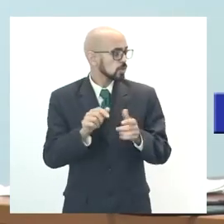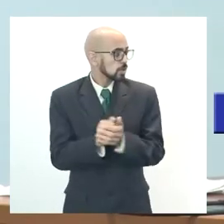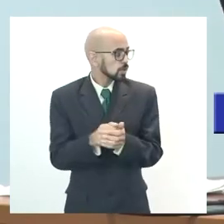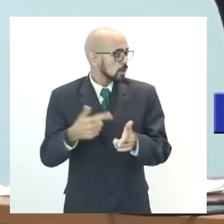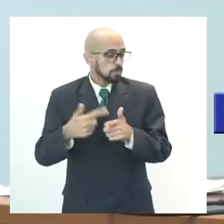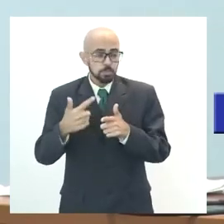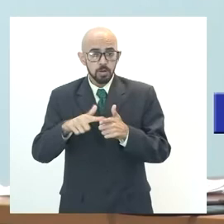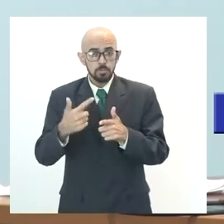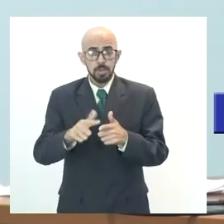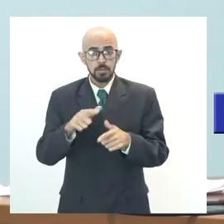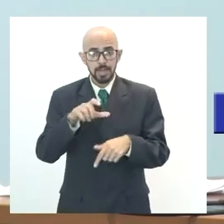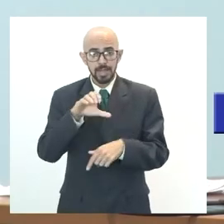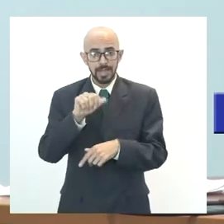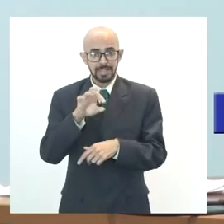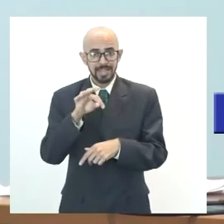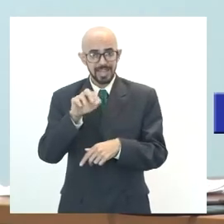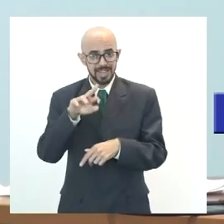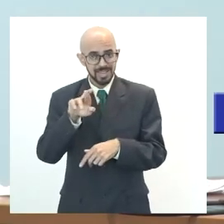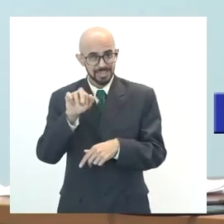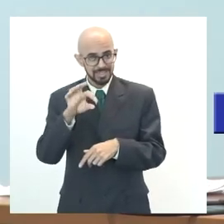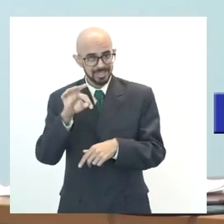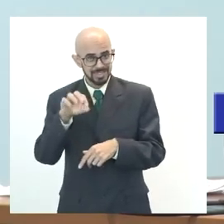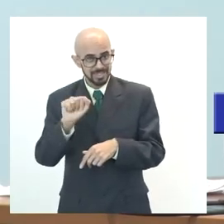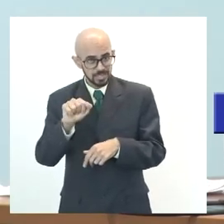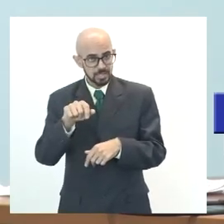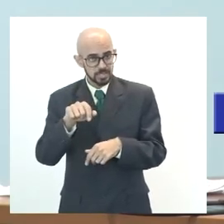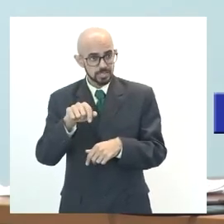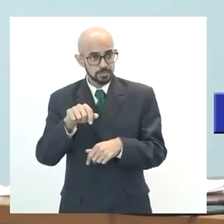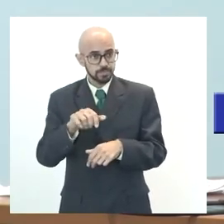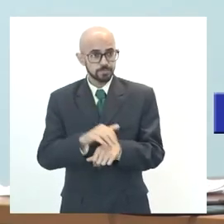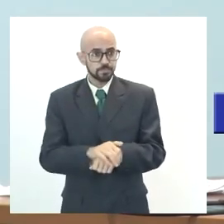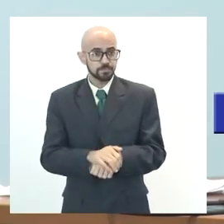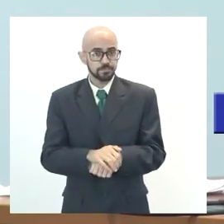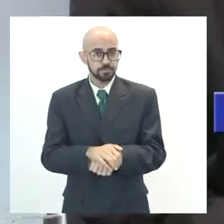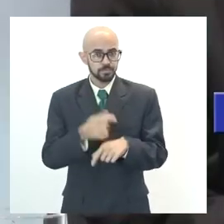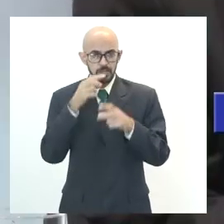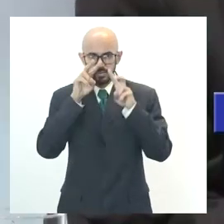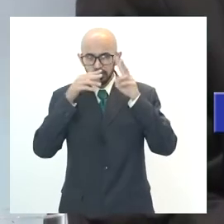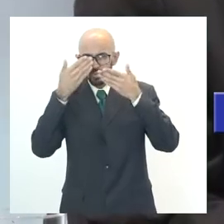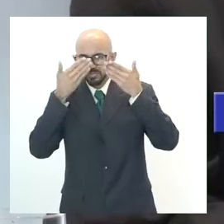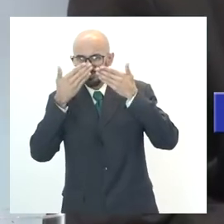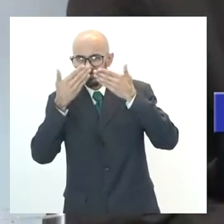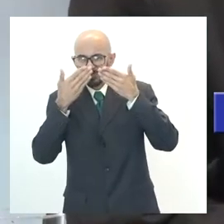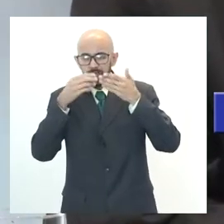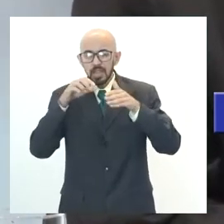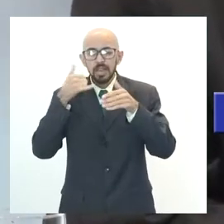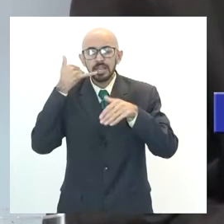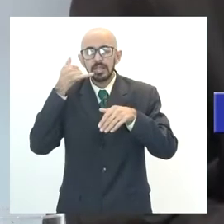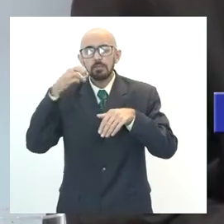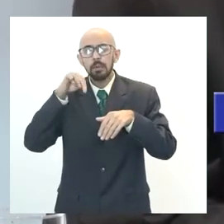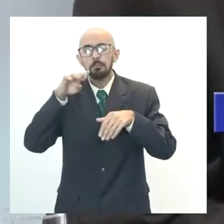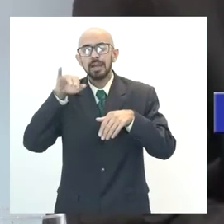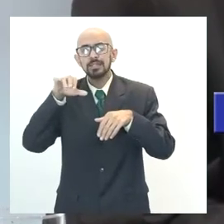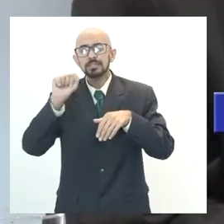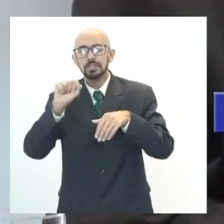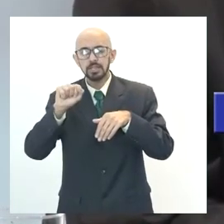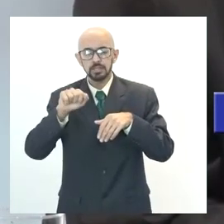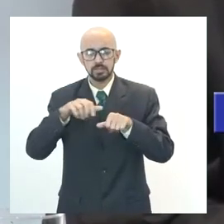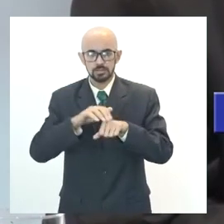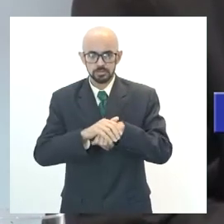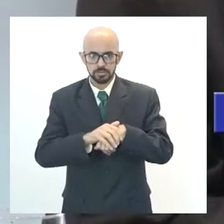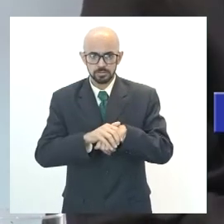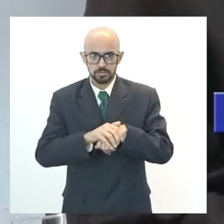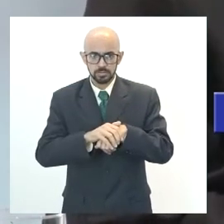catarata liga para Márcia que ela Márcia a Márcia era uma servidora de confiança ela pode até ser bem